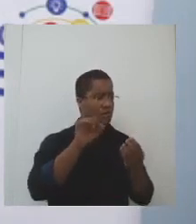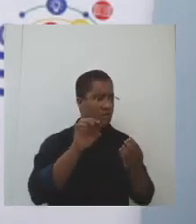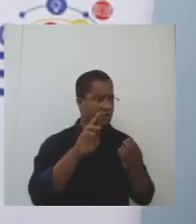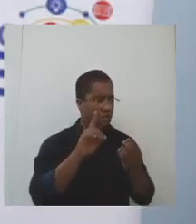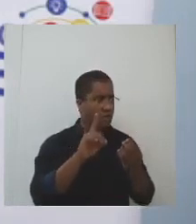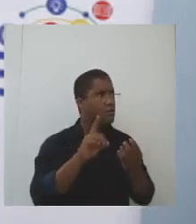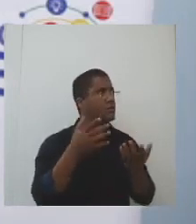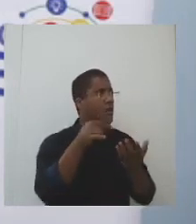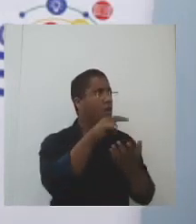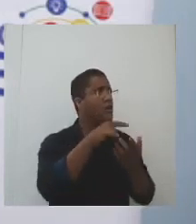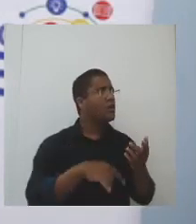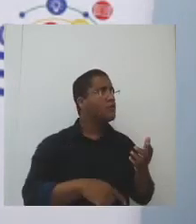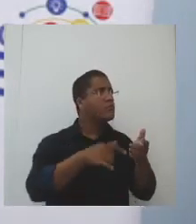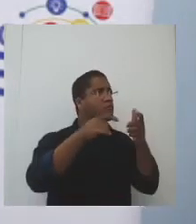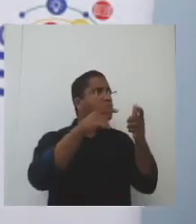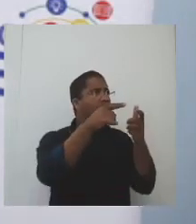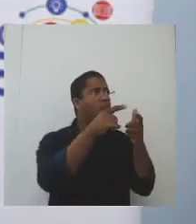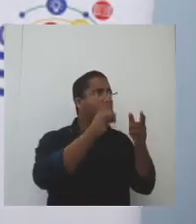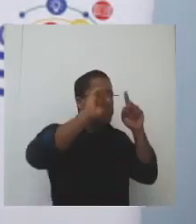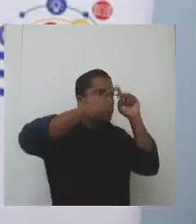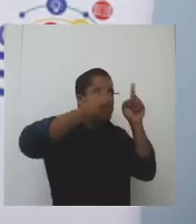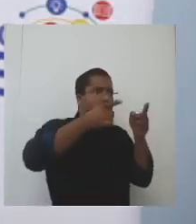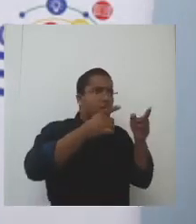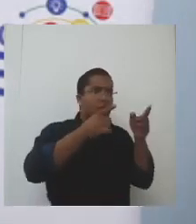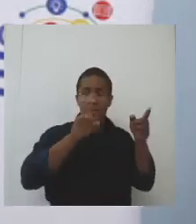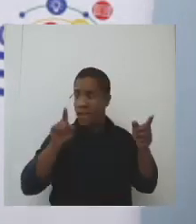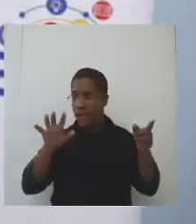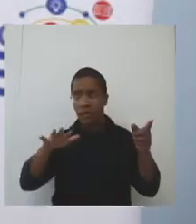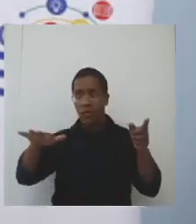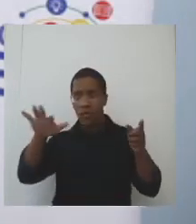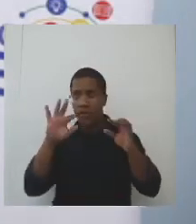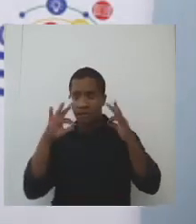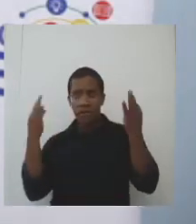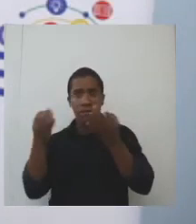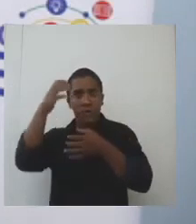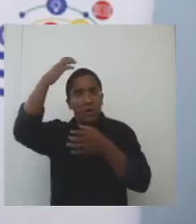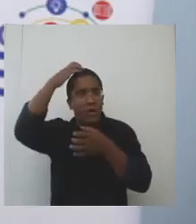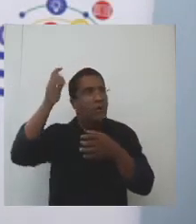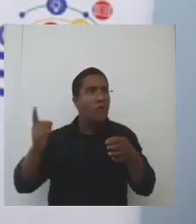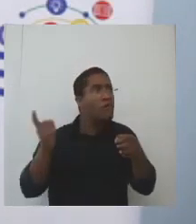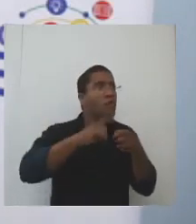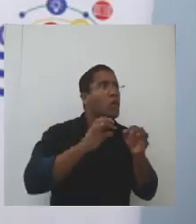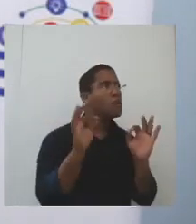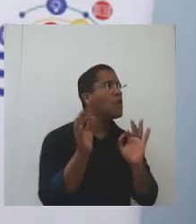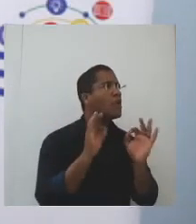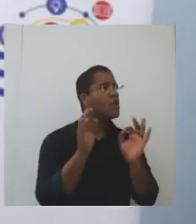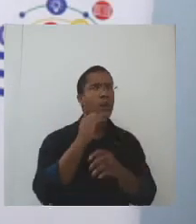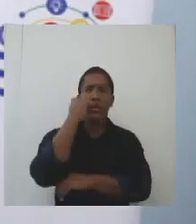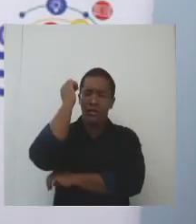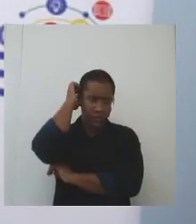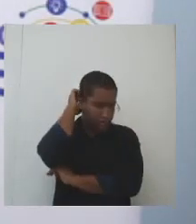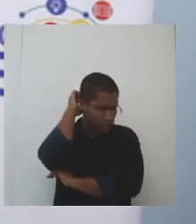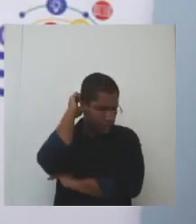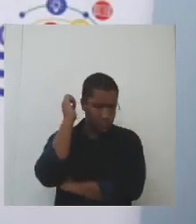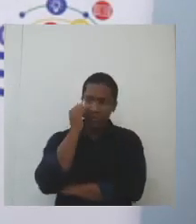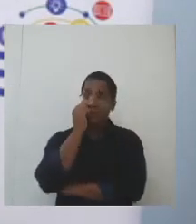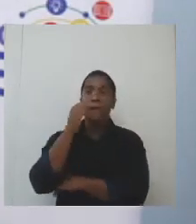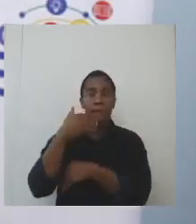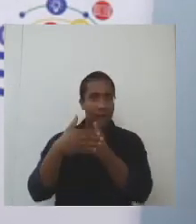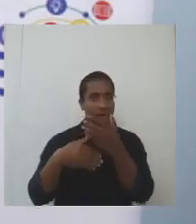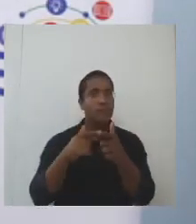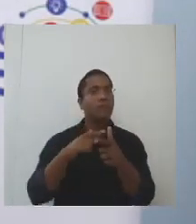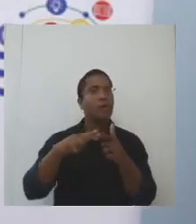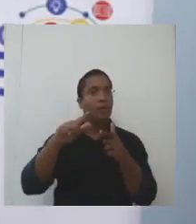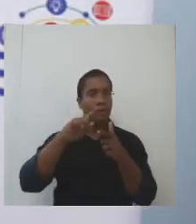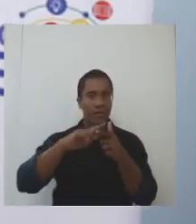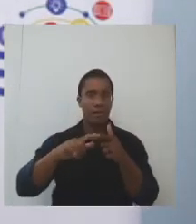por último, nenhum membro da família real aparece lá até então. Então vai dar problemas no futuro, tá certo? Olha lá,